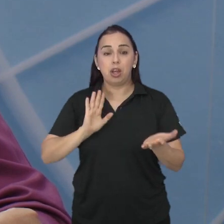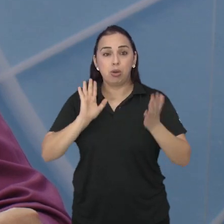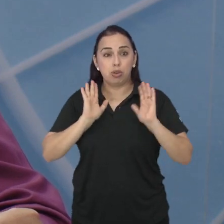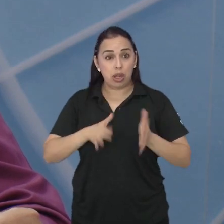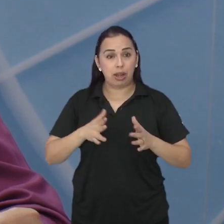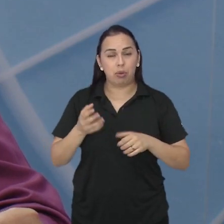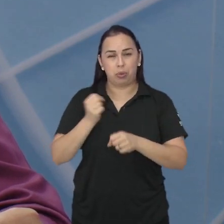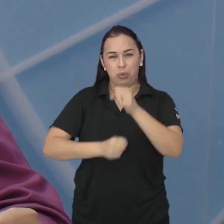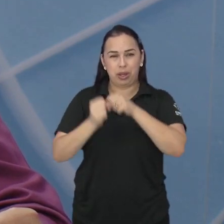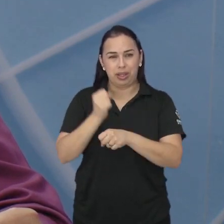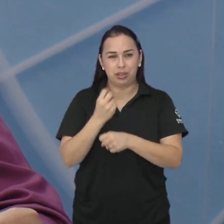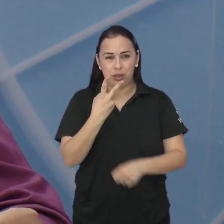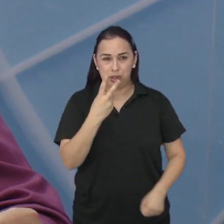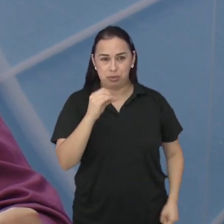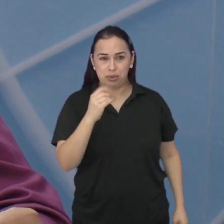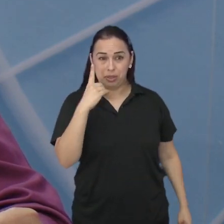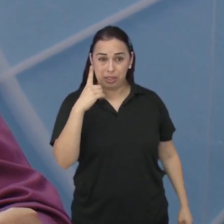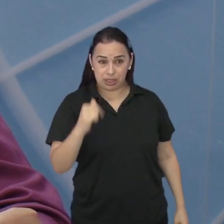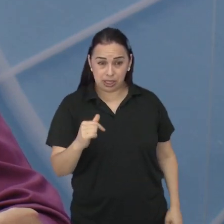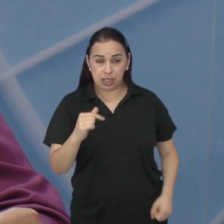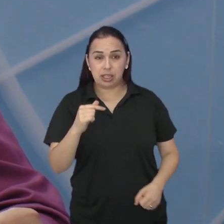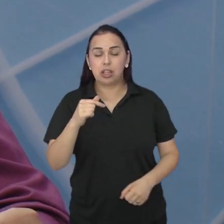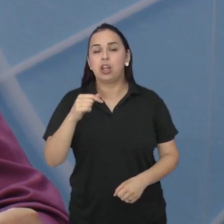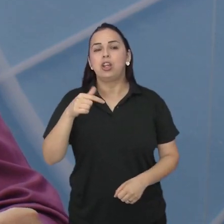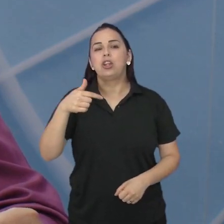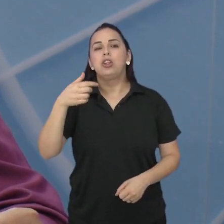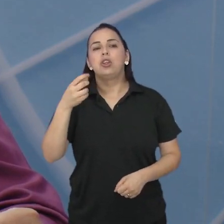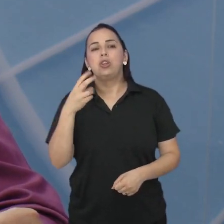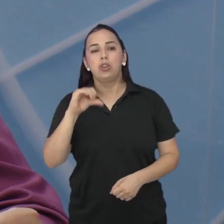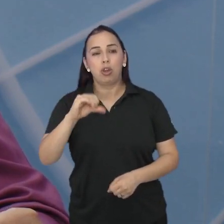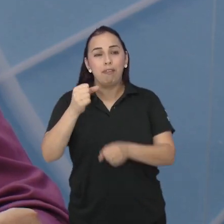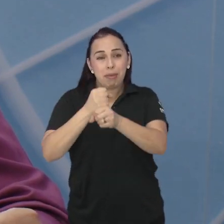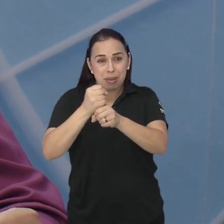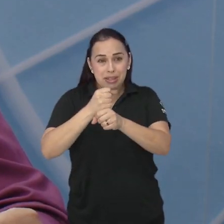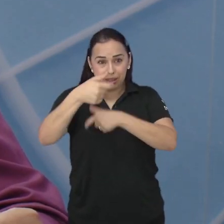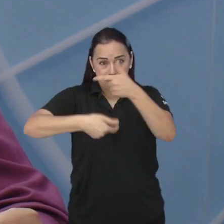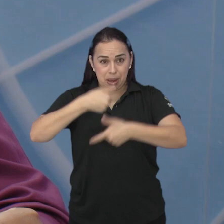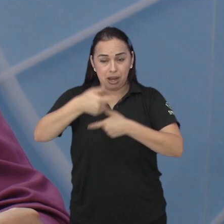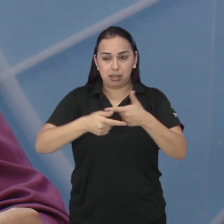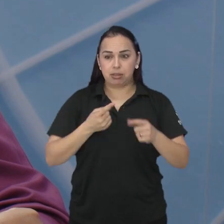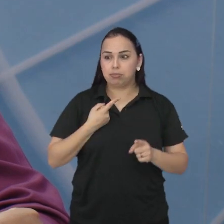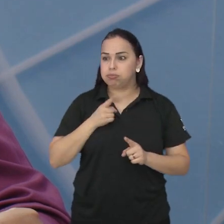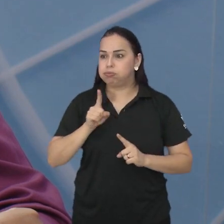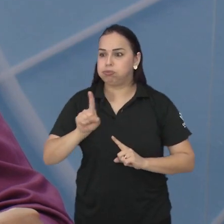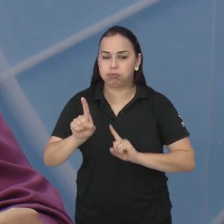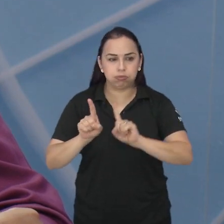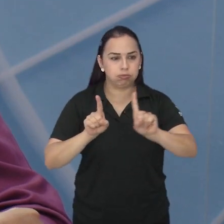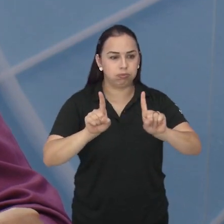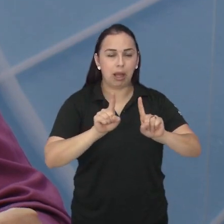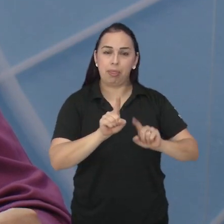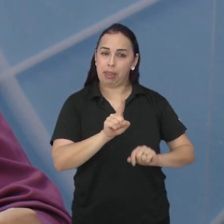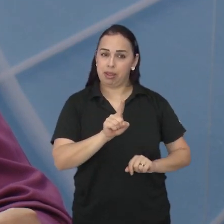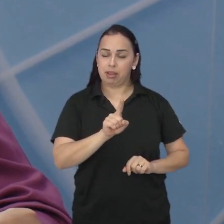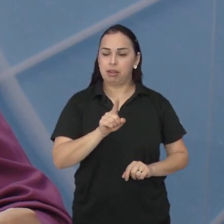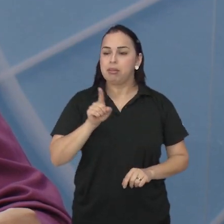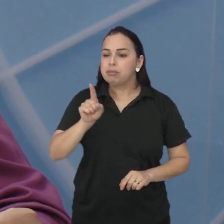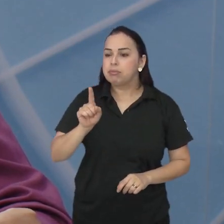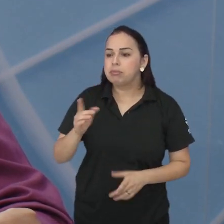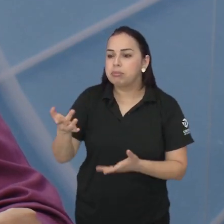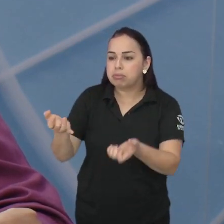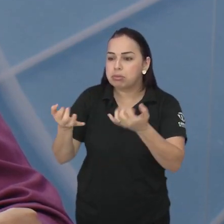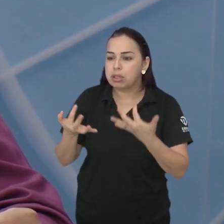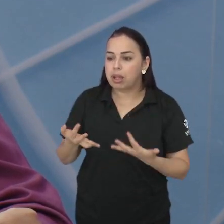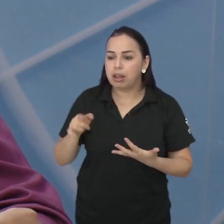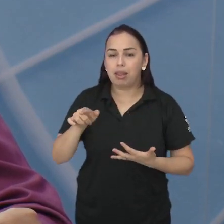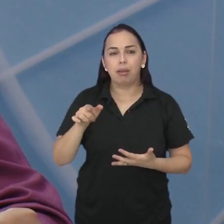Eu já fui da abordagem em 2017, né, fiquei 9 meses na abordagem de rua e eu pude conceptualizar bastante isso. Que às vezes a pessoa que